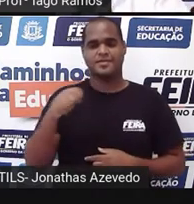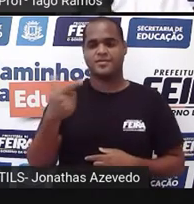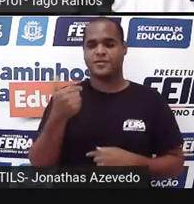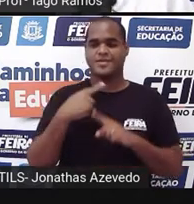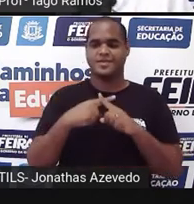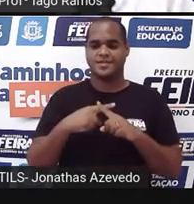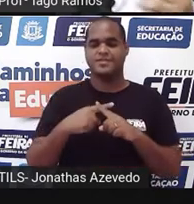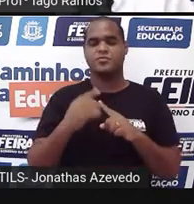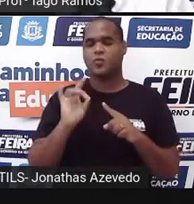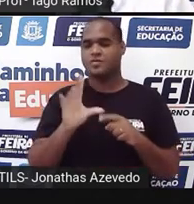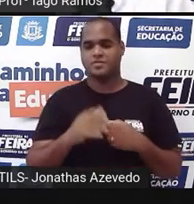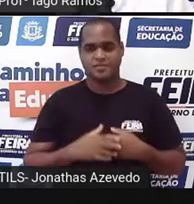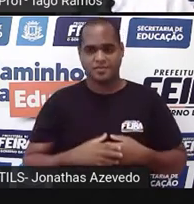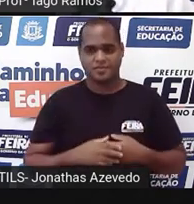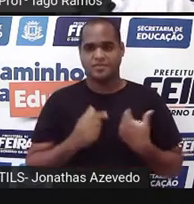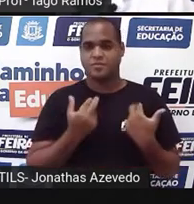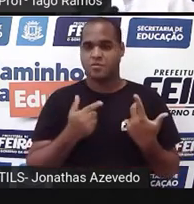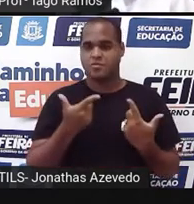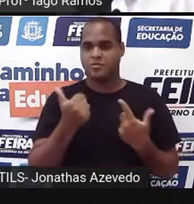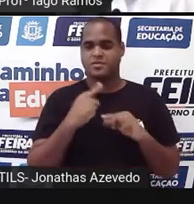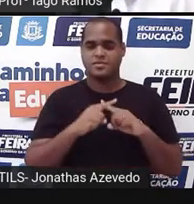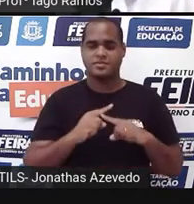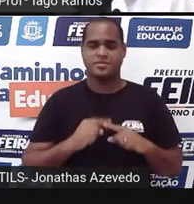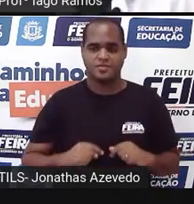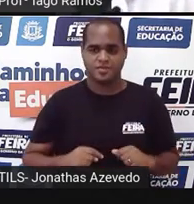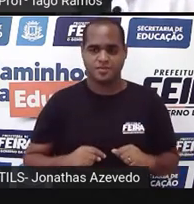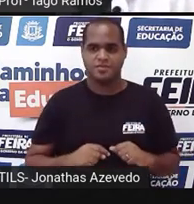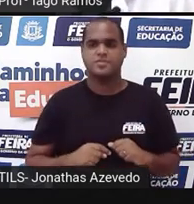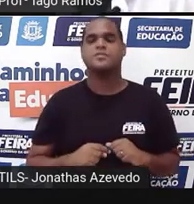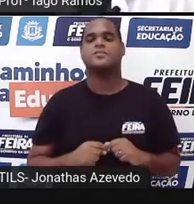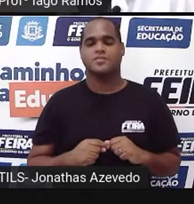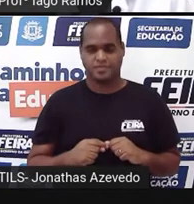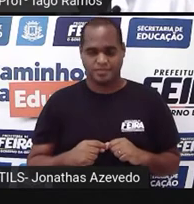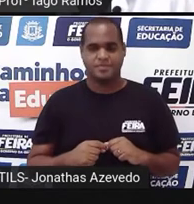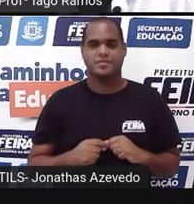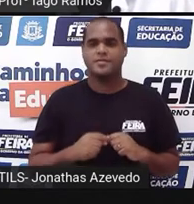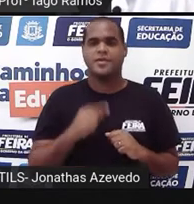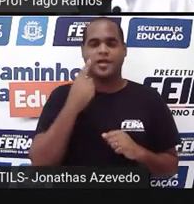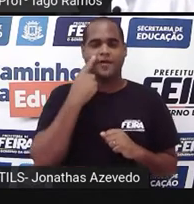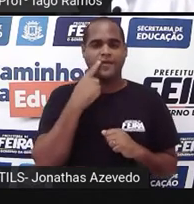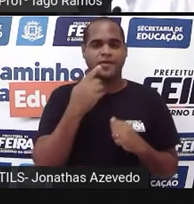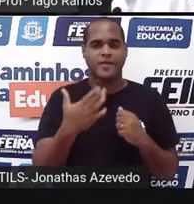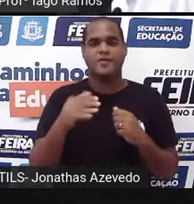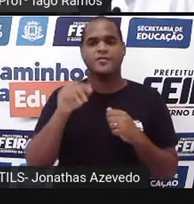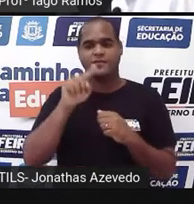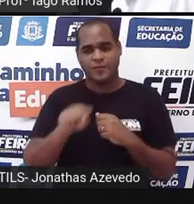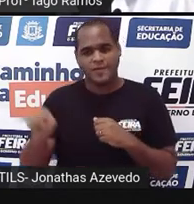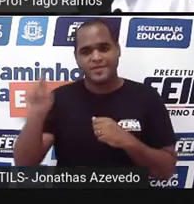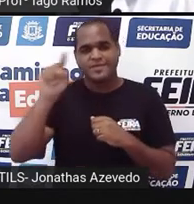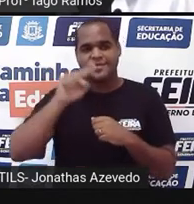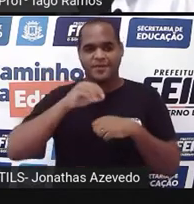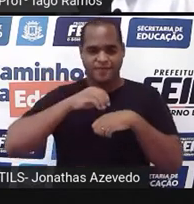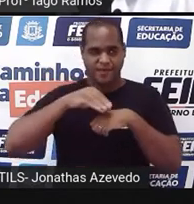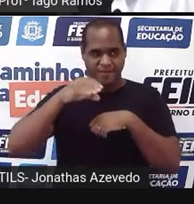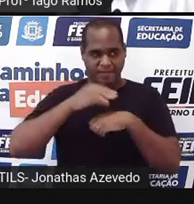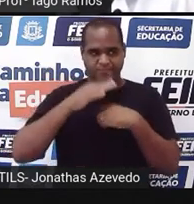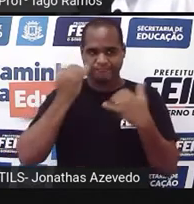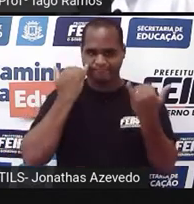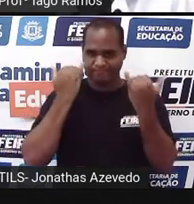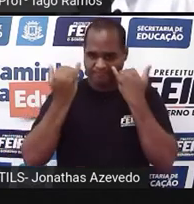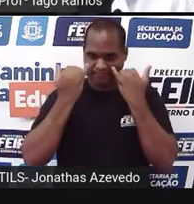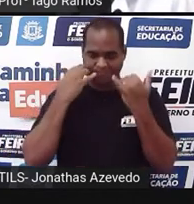12x apenas então igual a 12x E aí ó eu grifo circula essa informação porque